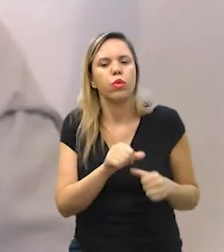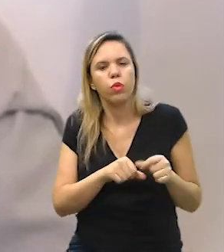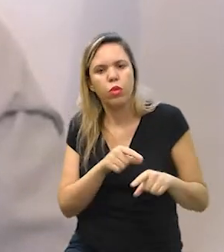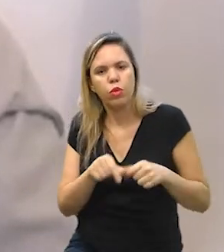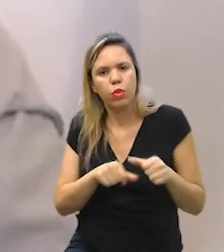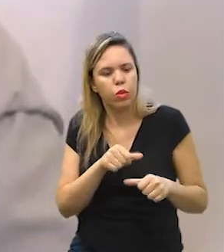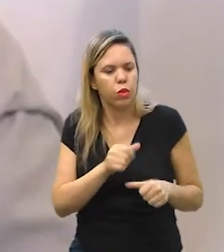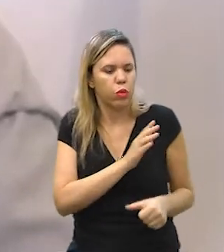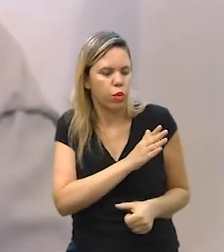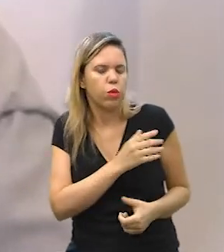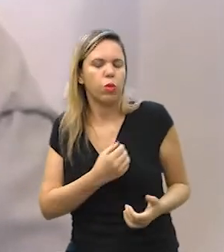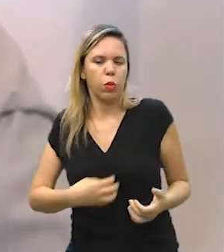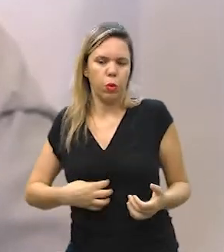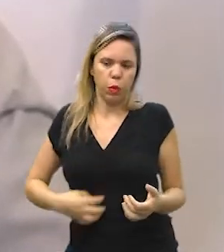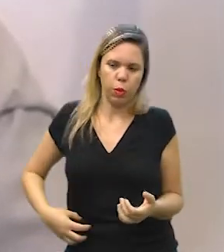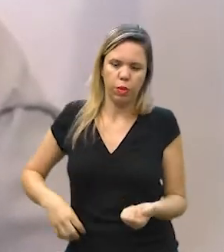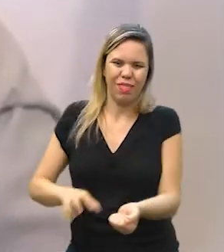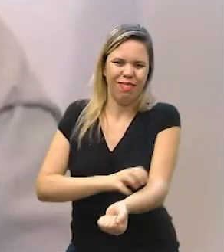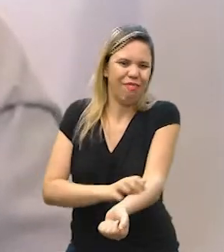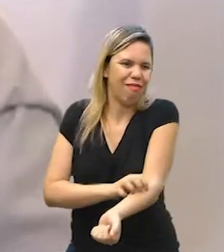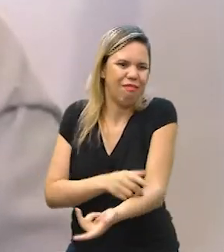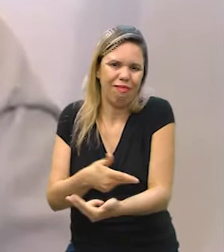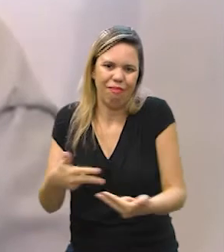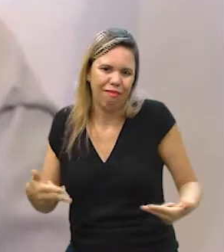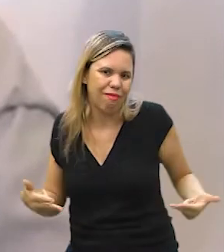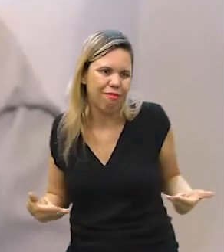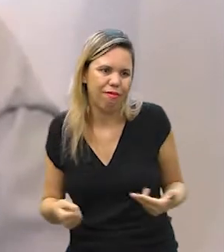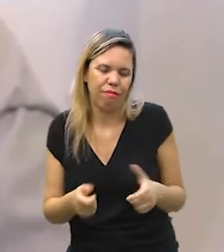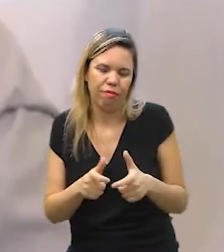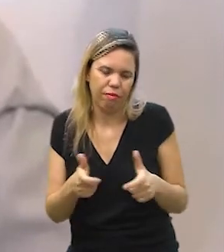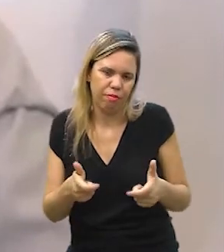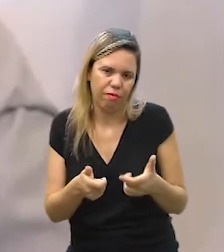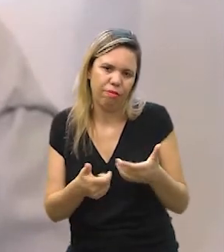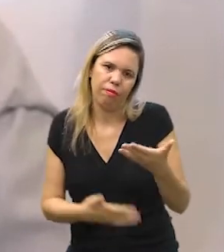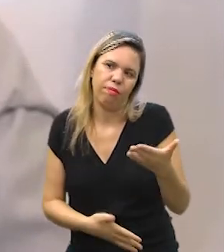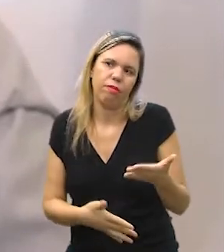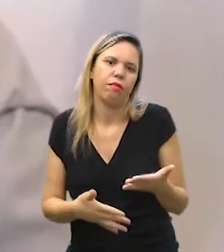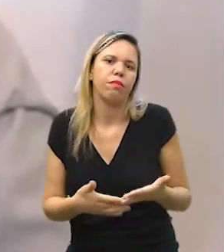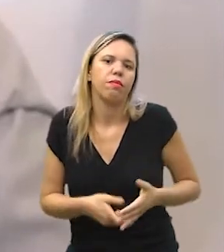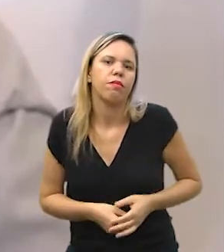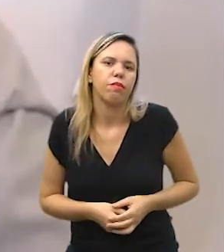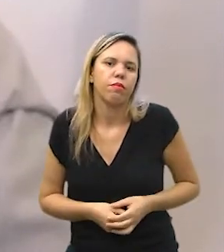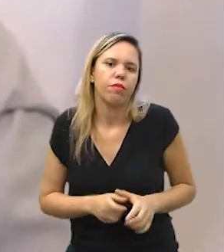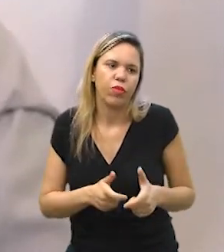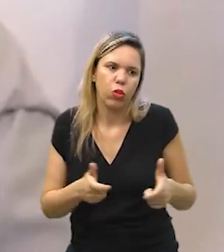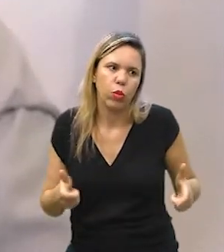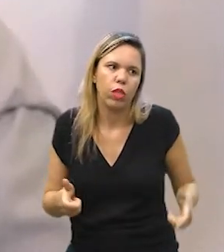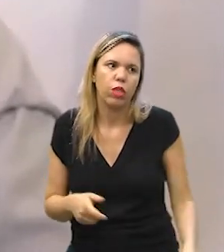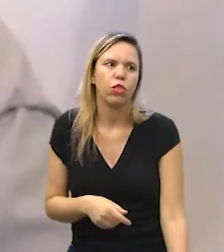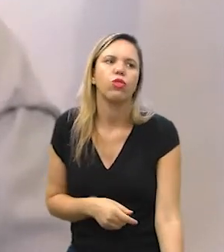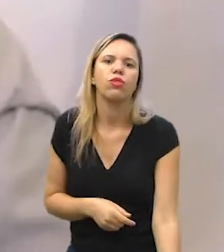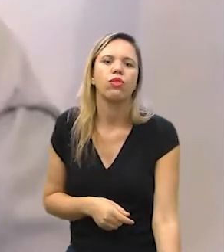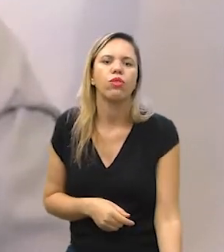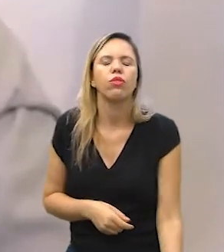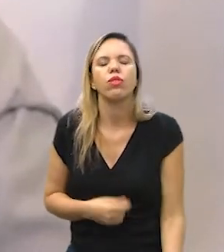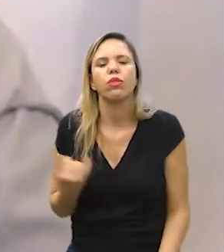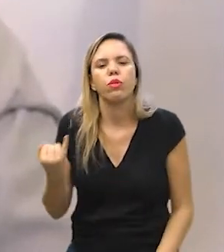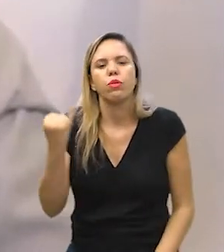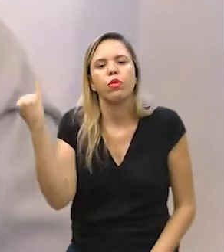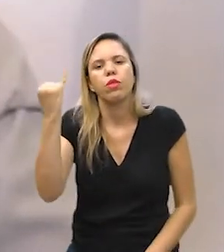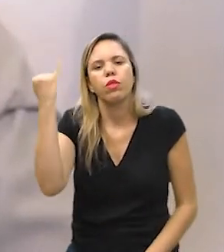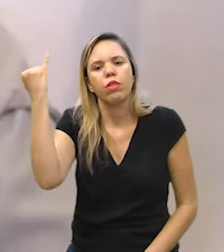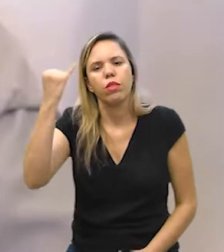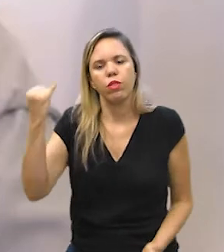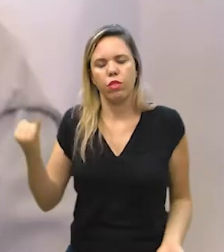alterações intestinais, alergia, por aí vai. É muito ampla, é muito grande a importância